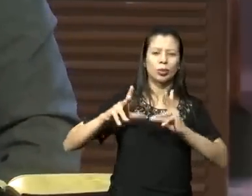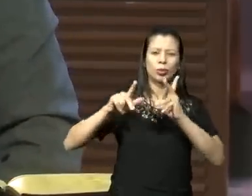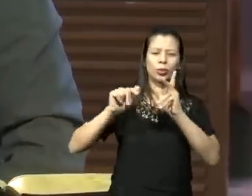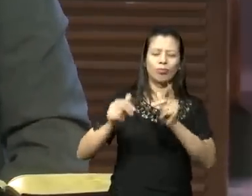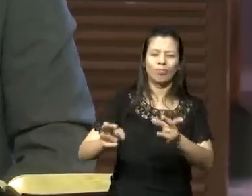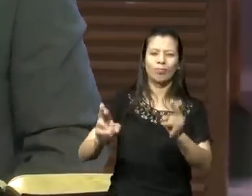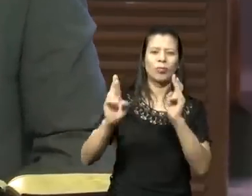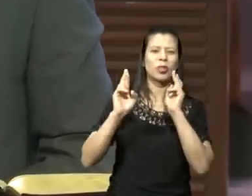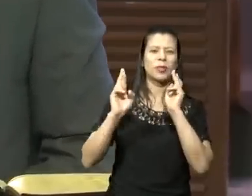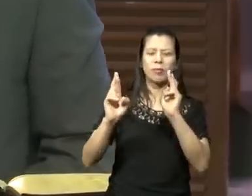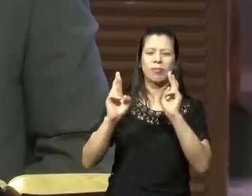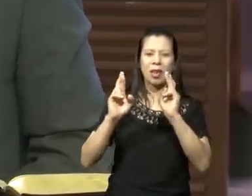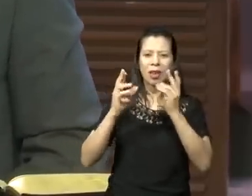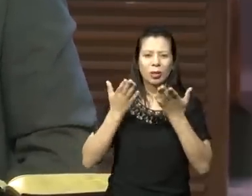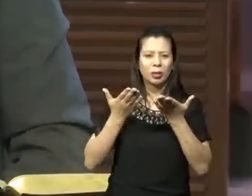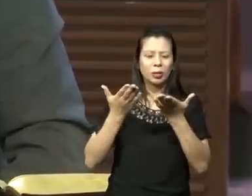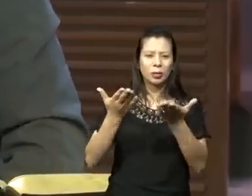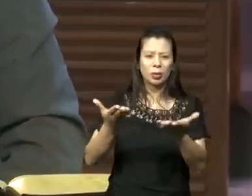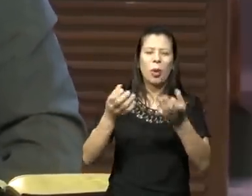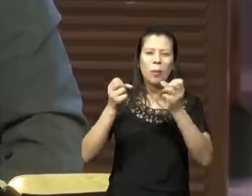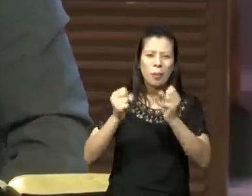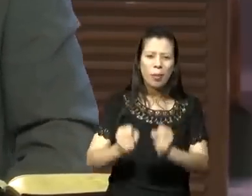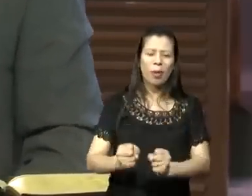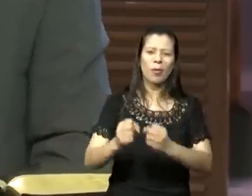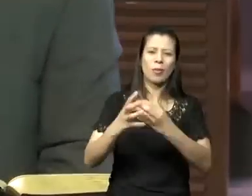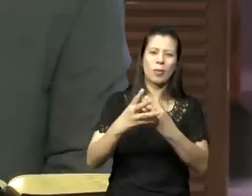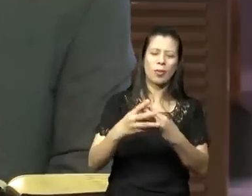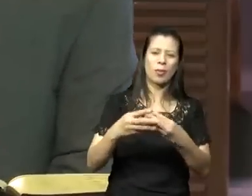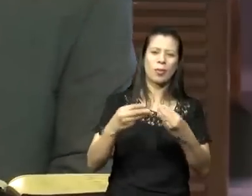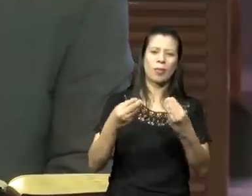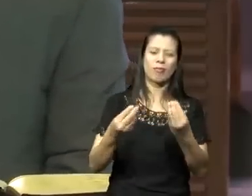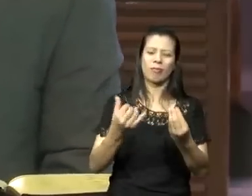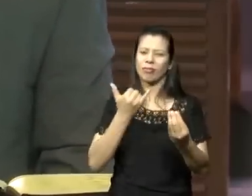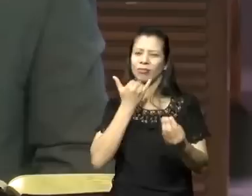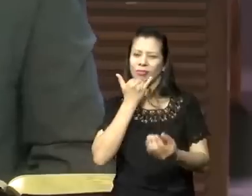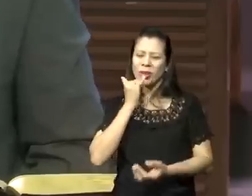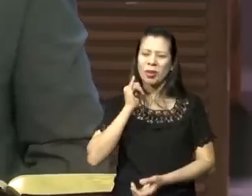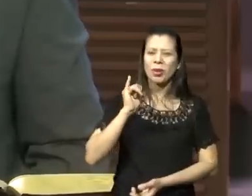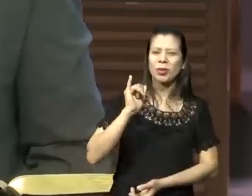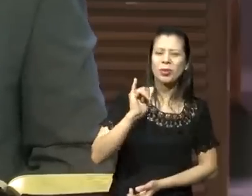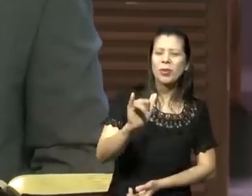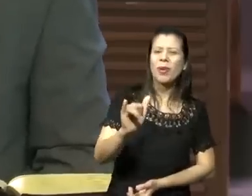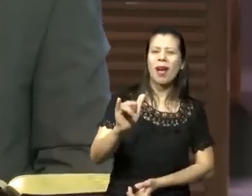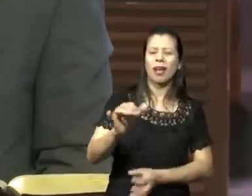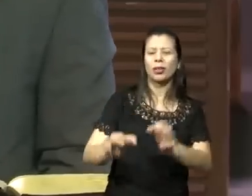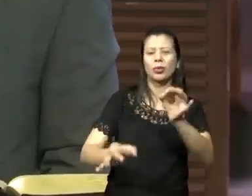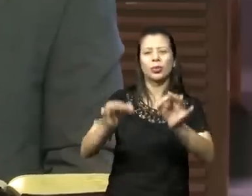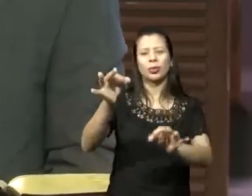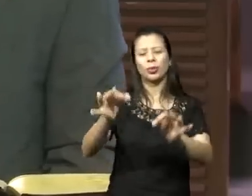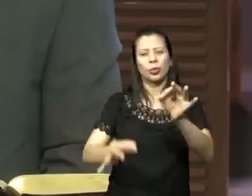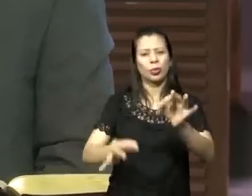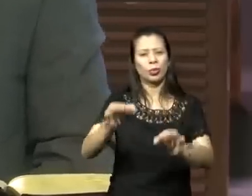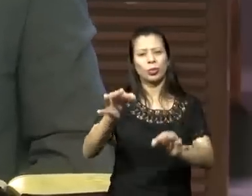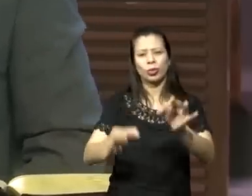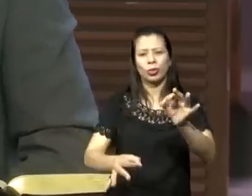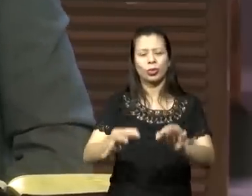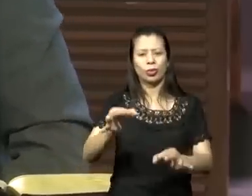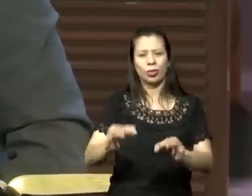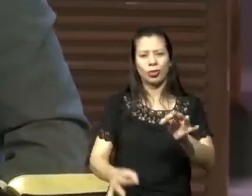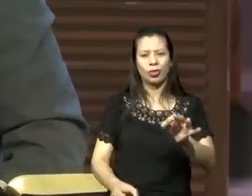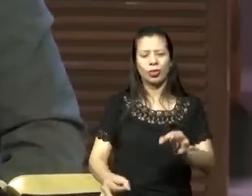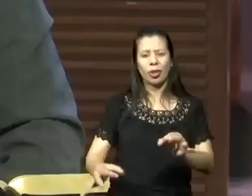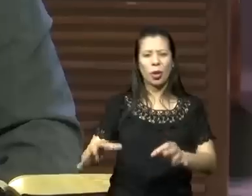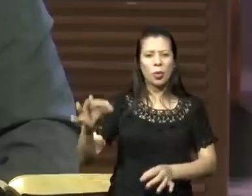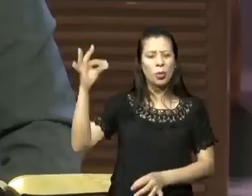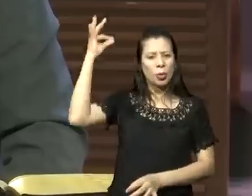eu sou a tua cura eu sou o teu perdão eu sou a tua Justiça eu sou a tua